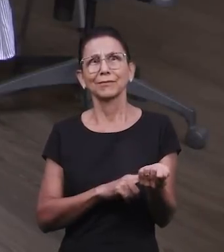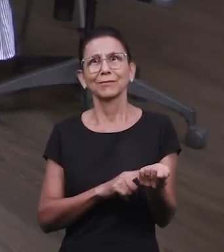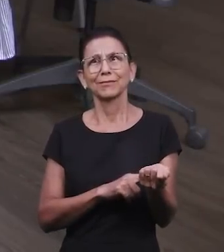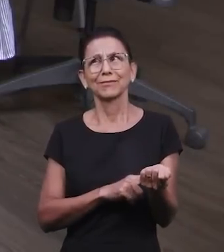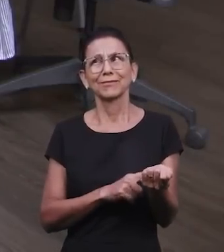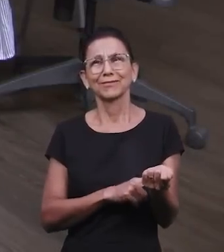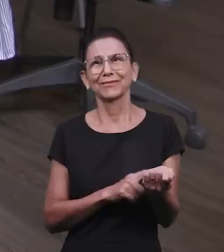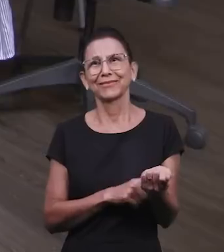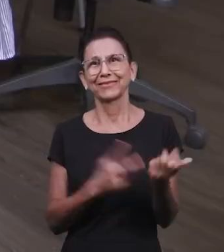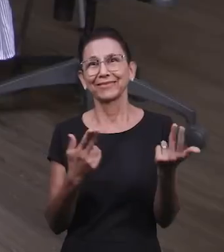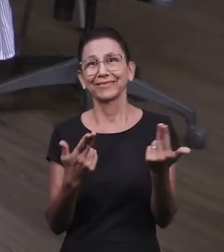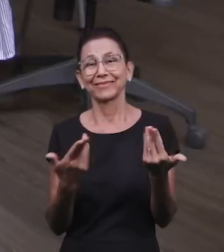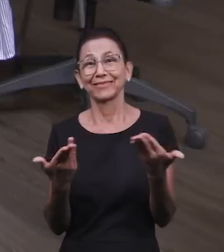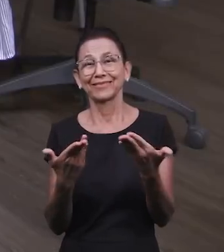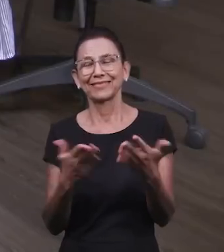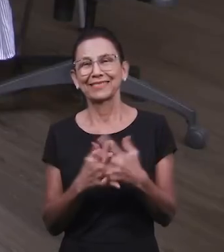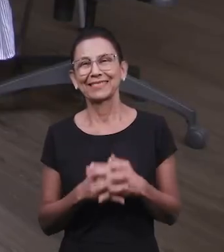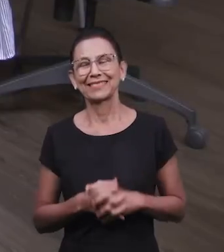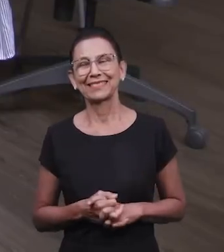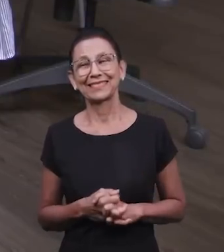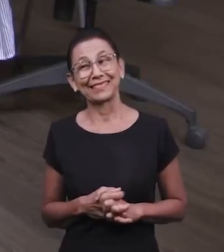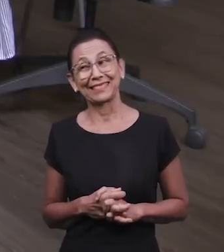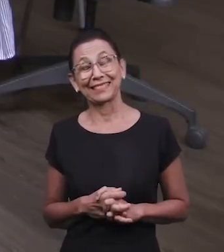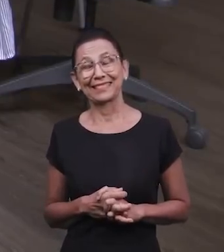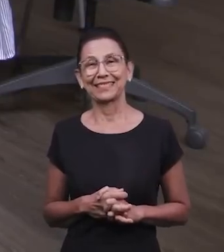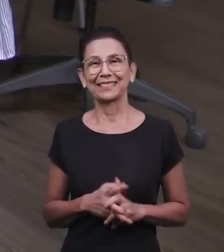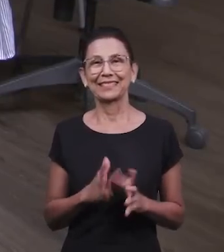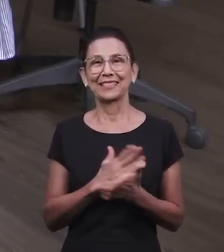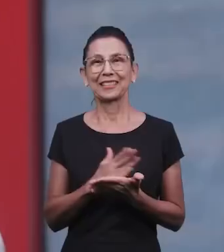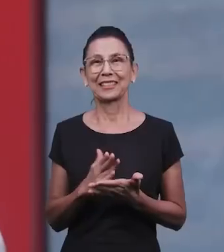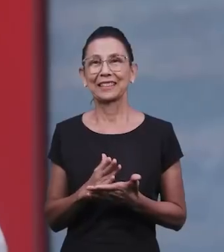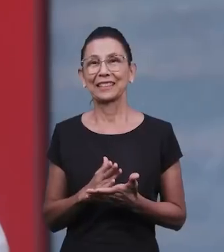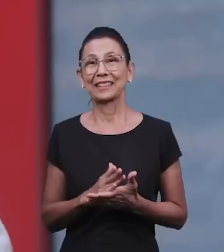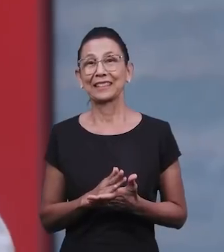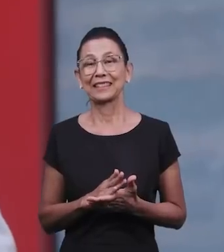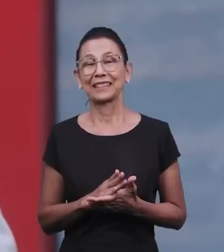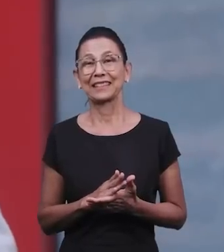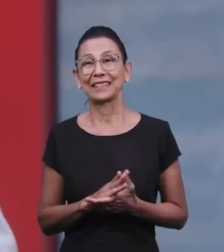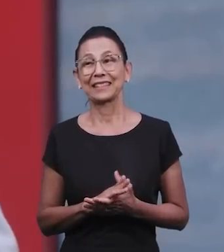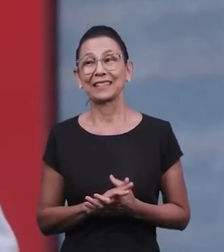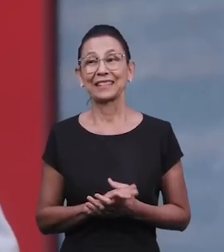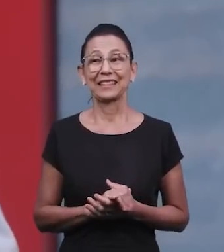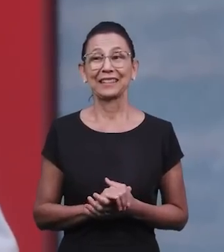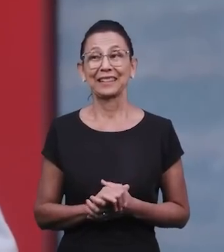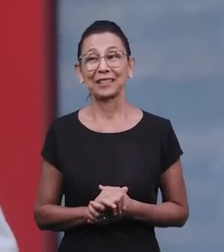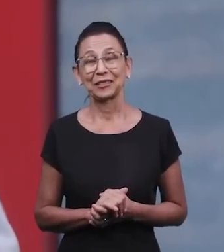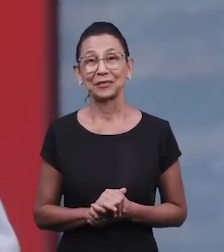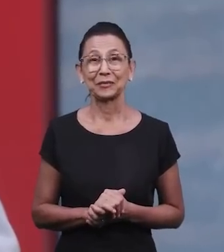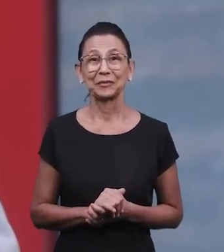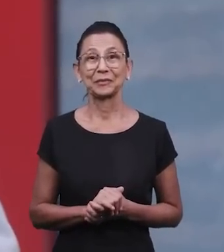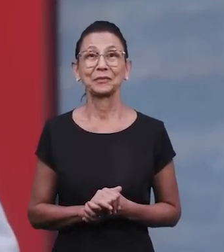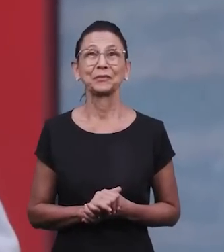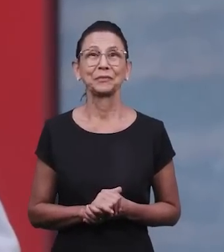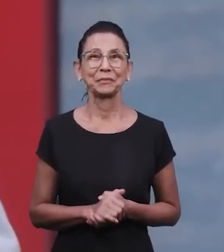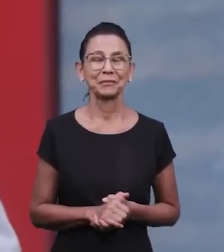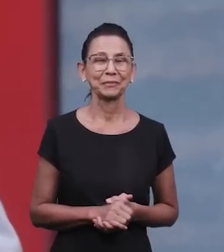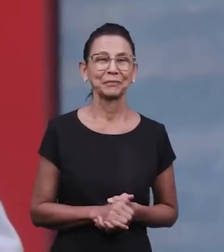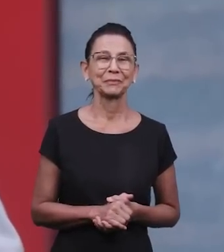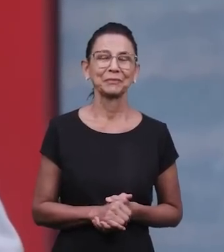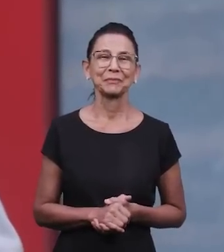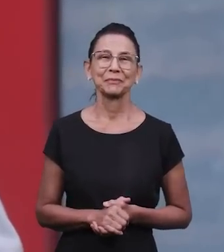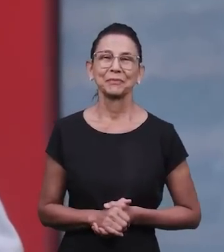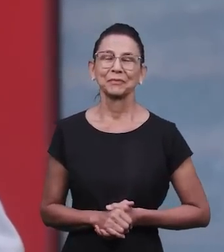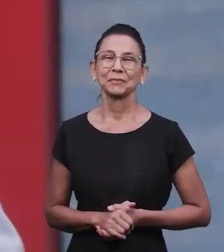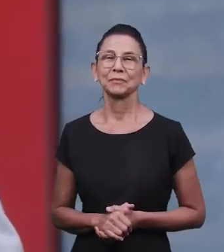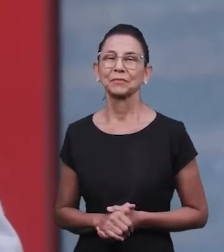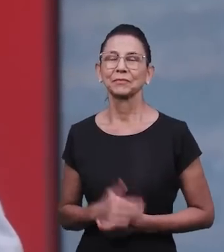depois eu me encontrei com eles aqui, a gente foi. Mas é um prazer estar aqui com vocês e o conselho que a gente tem é que é um